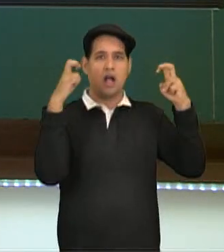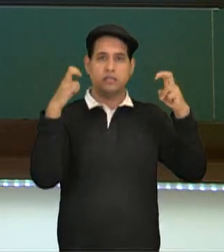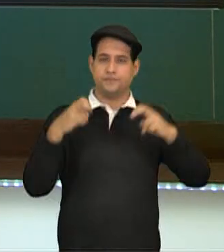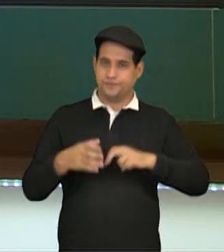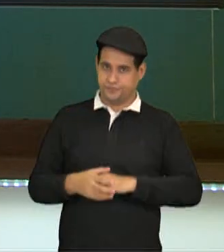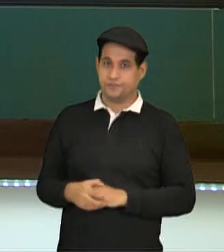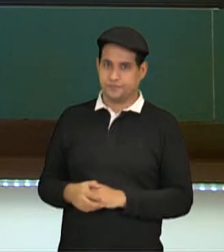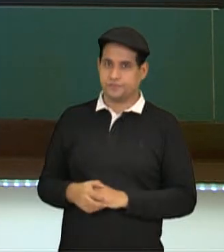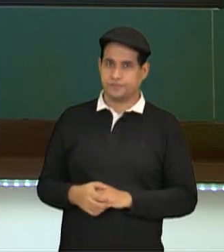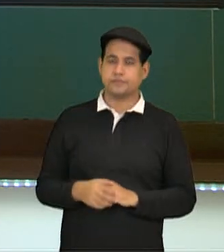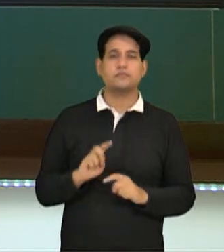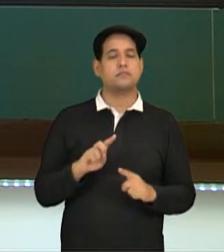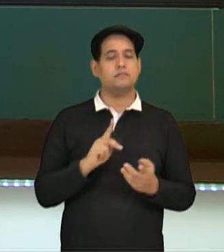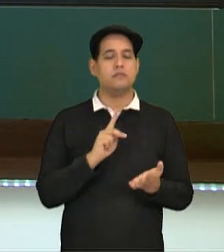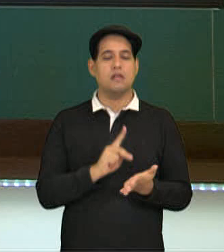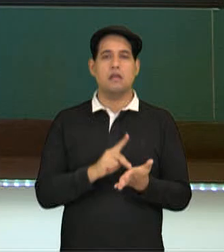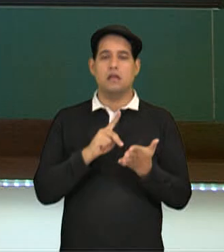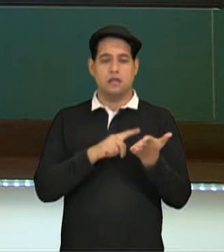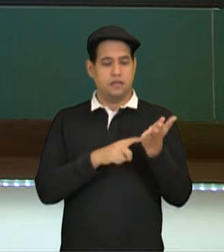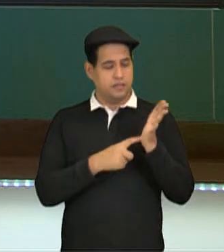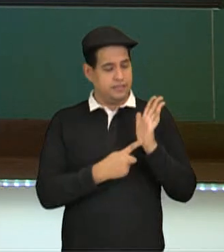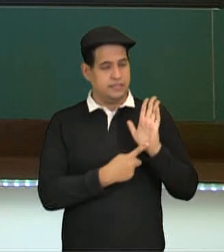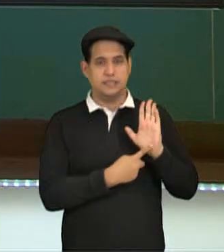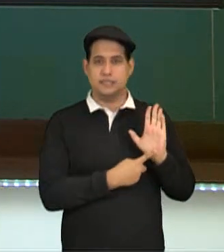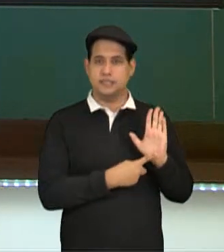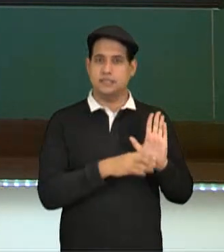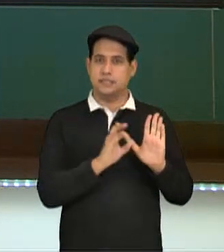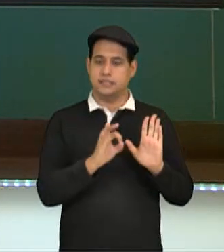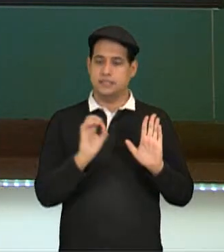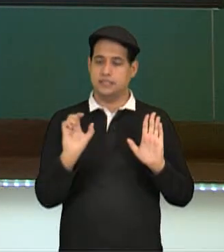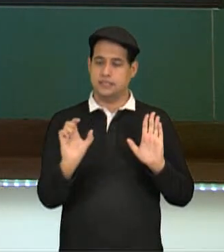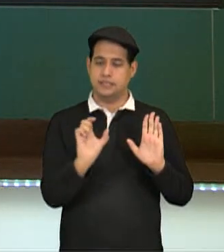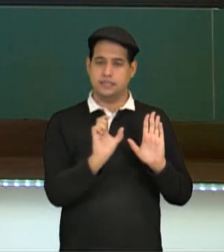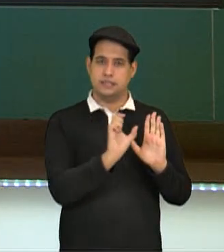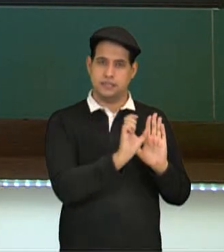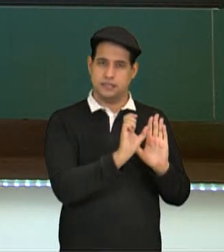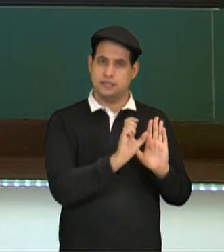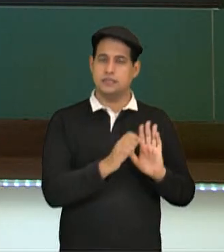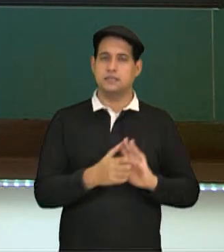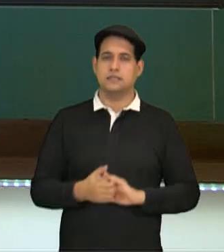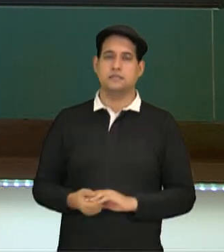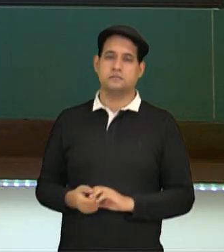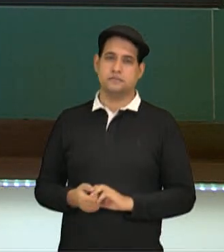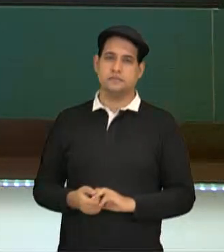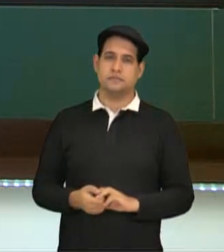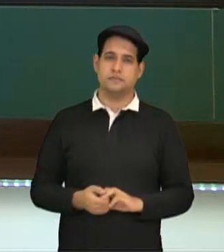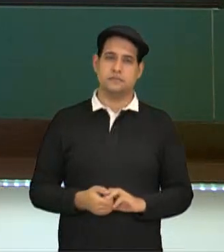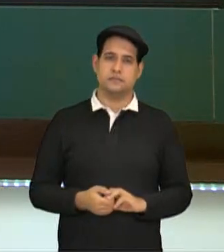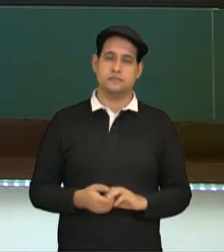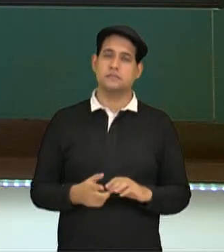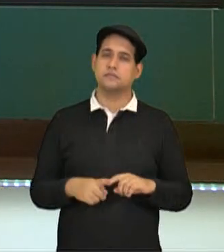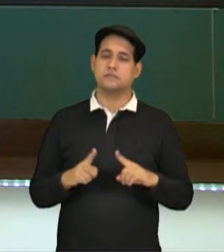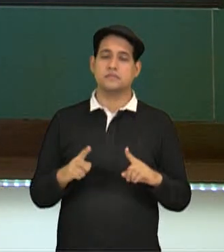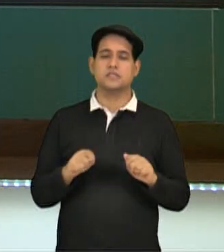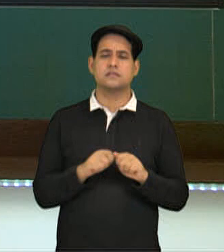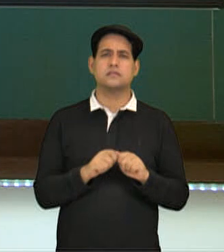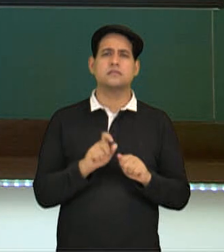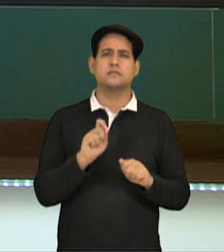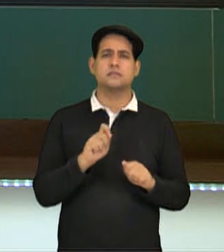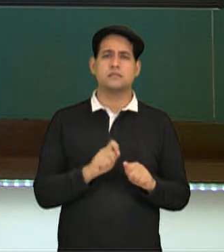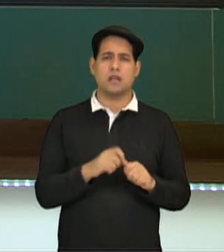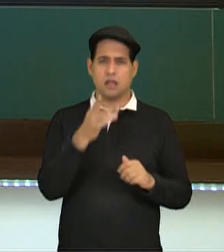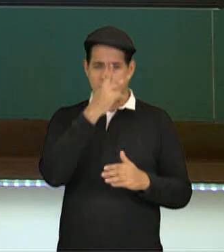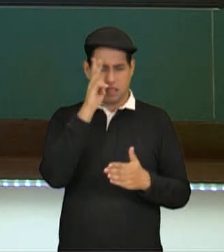letras grandes ali para realmente destacar as palavras com uma intencionalidade, né, de fazer com que o